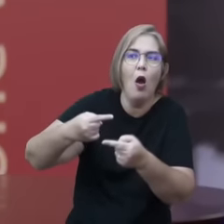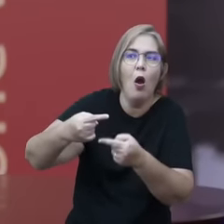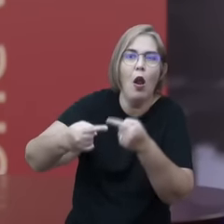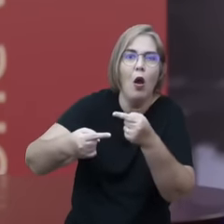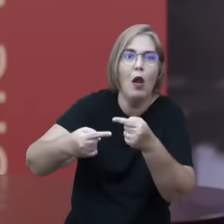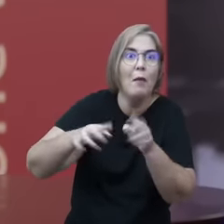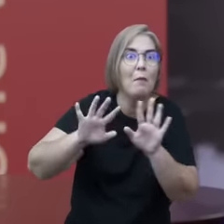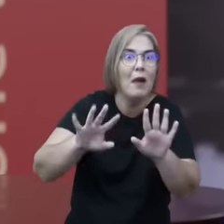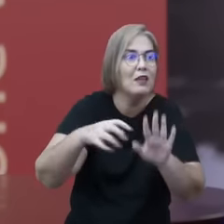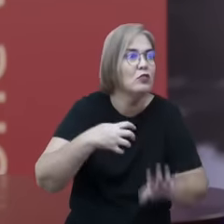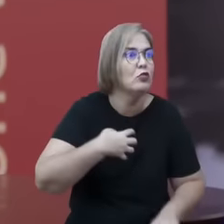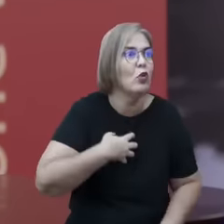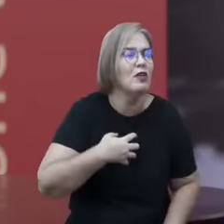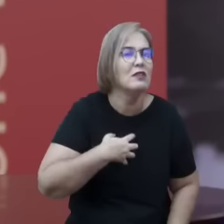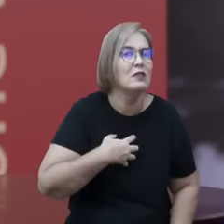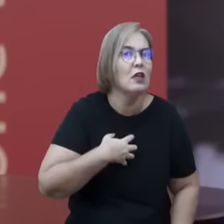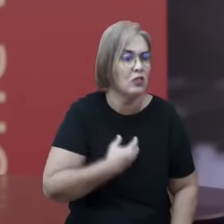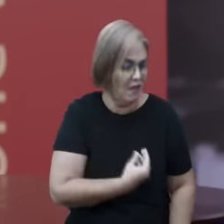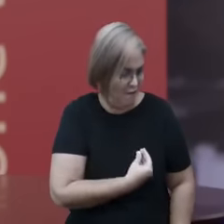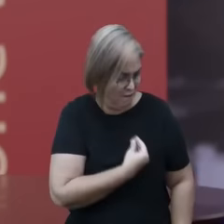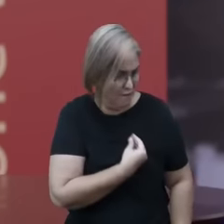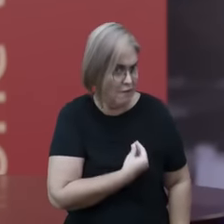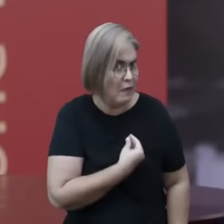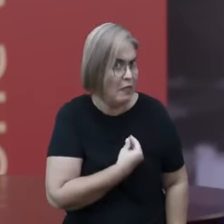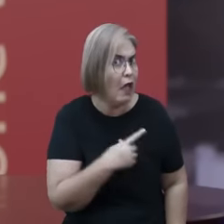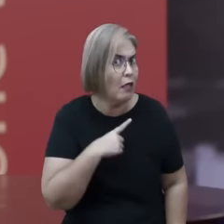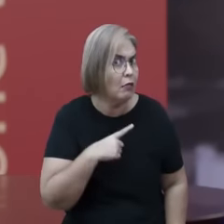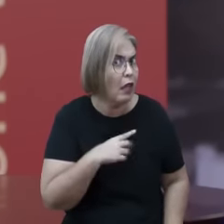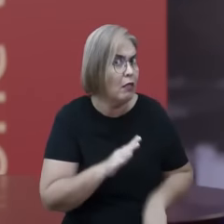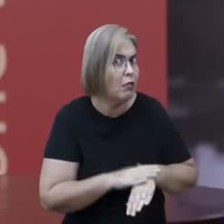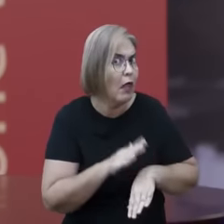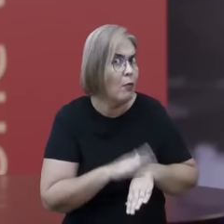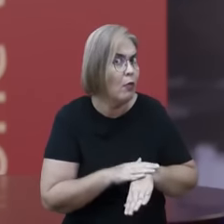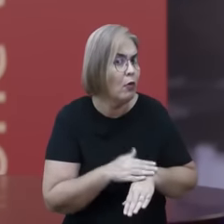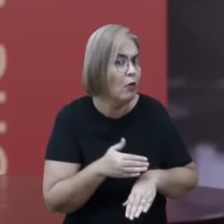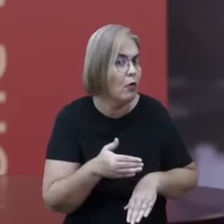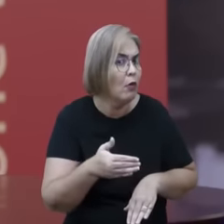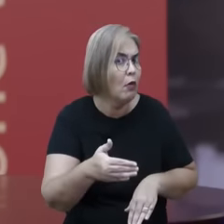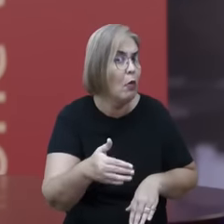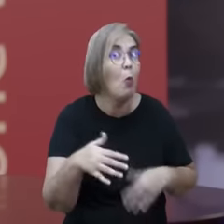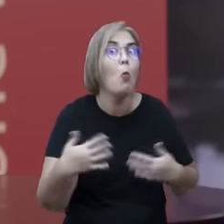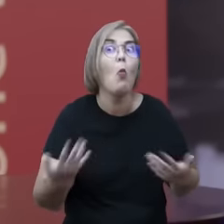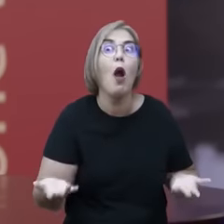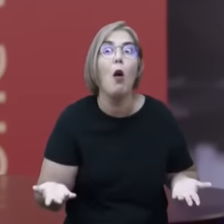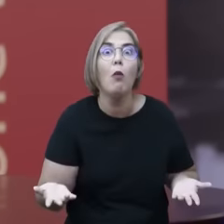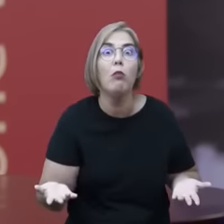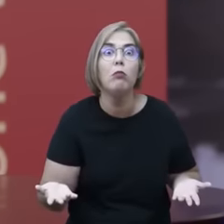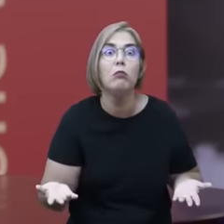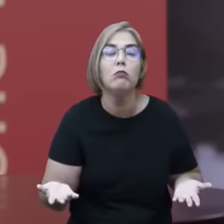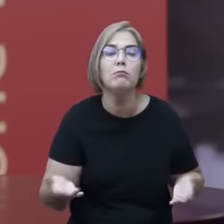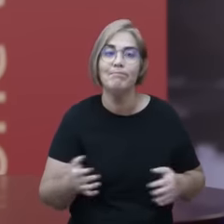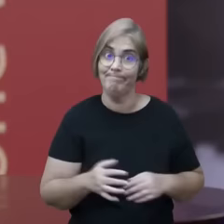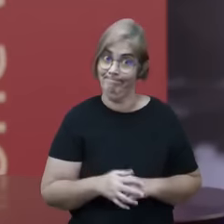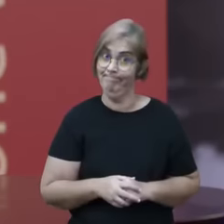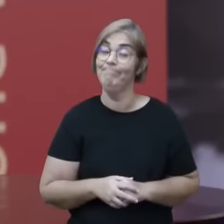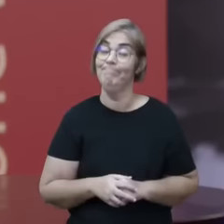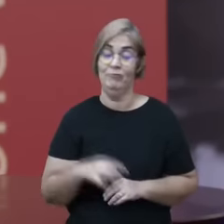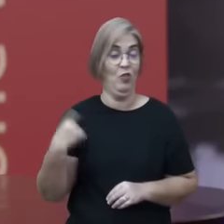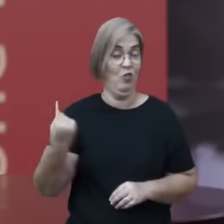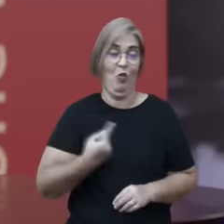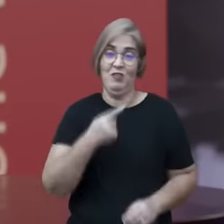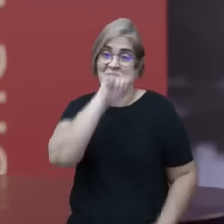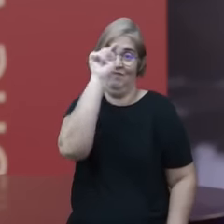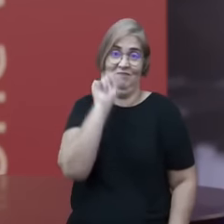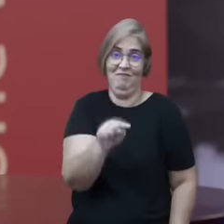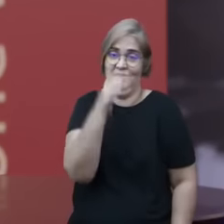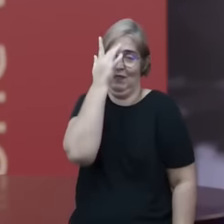qual é ele? não nos é dado saber, não nos é dado saber qual é o nosso prazo, né? Então, esse tema